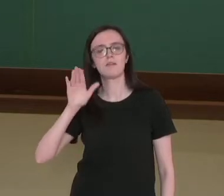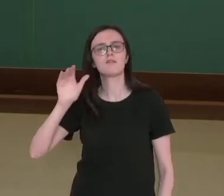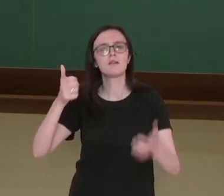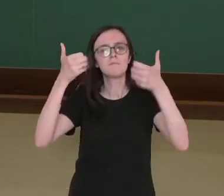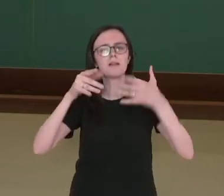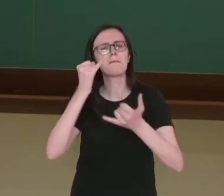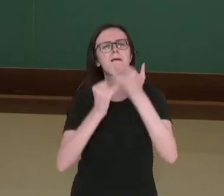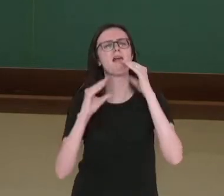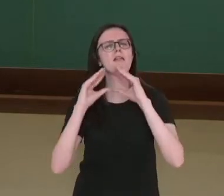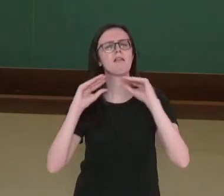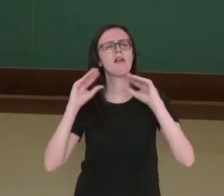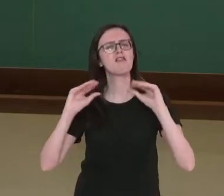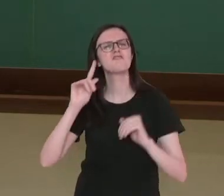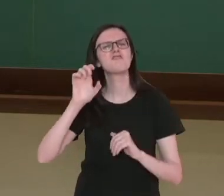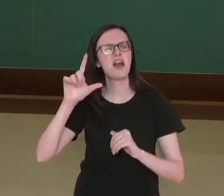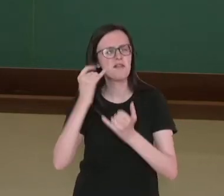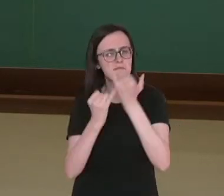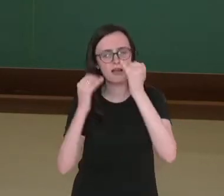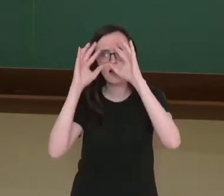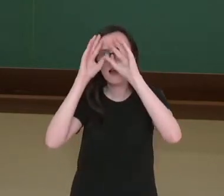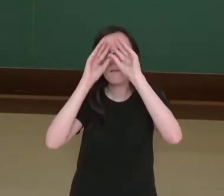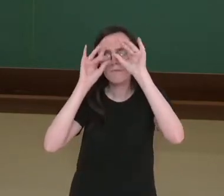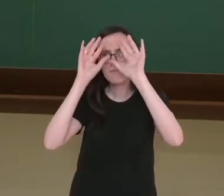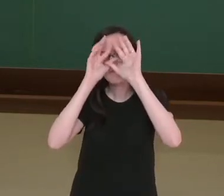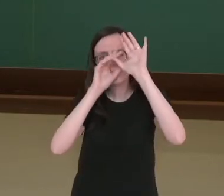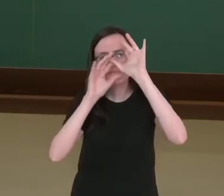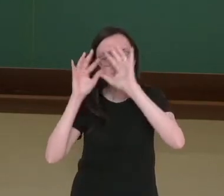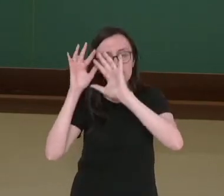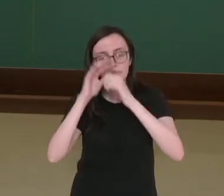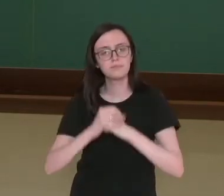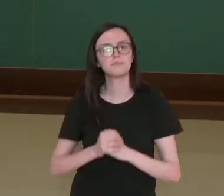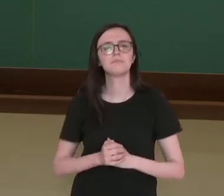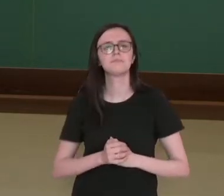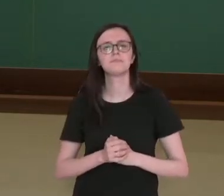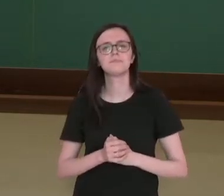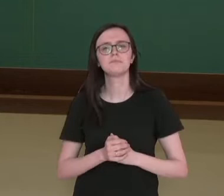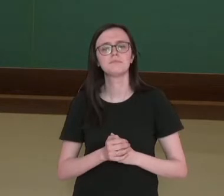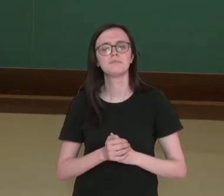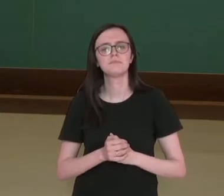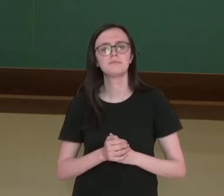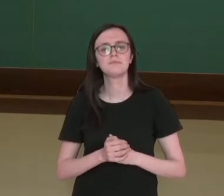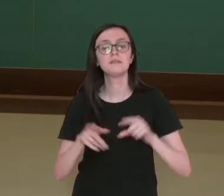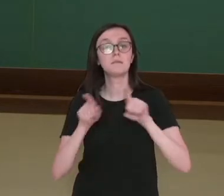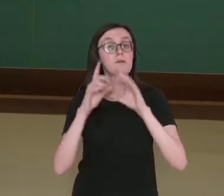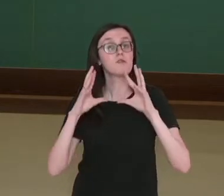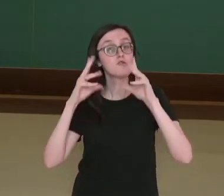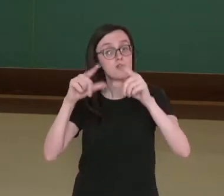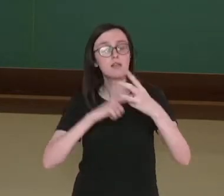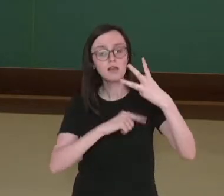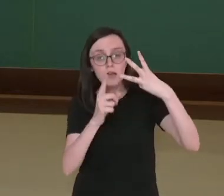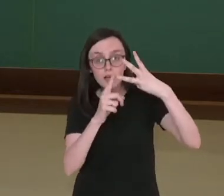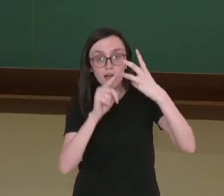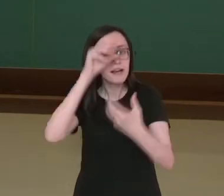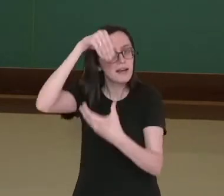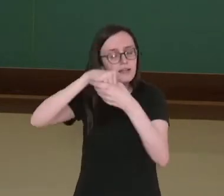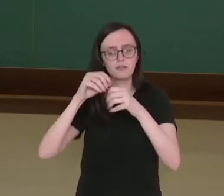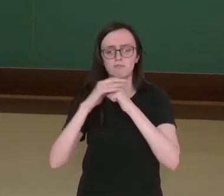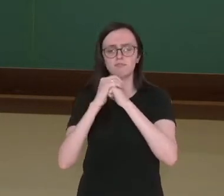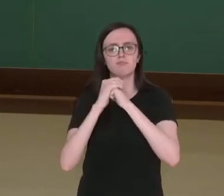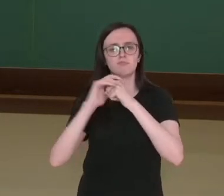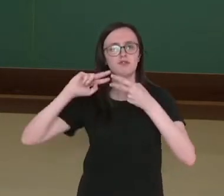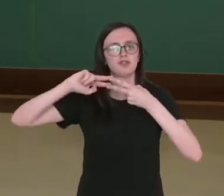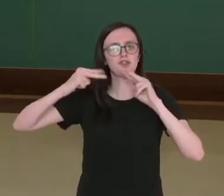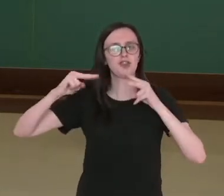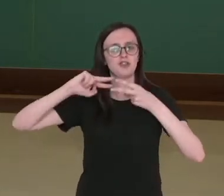de um gel que vai preencher toda a célula. E ela tem, toda célula tem um material genético. O que o